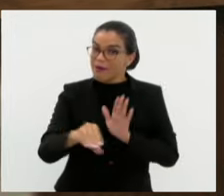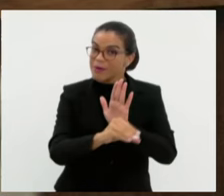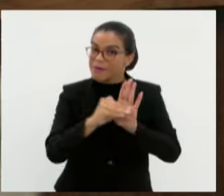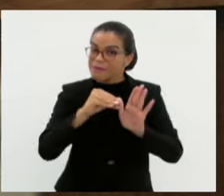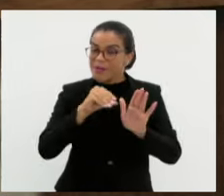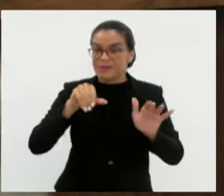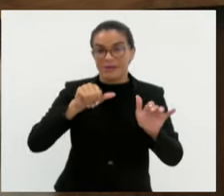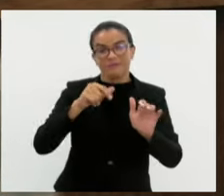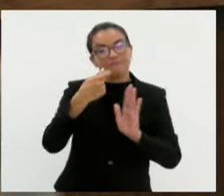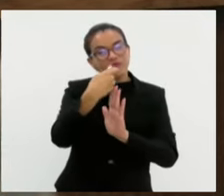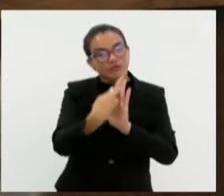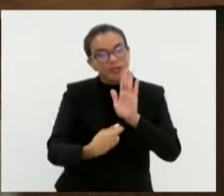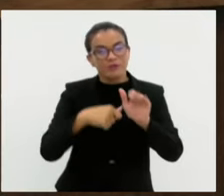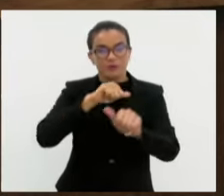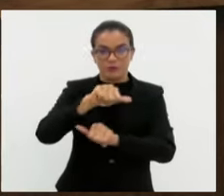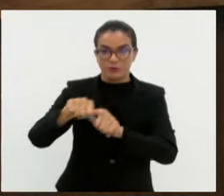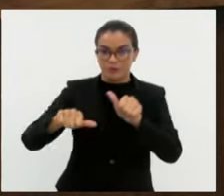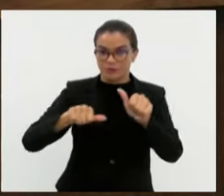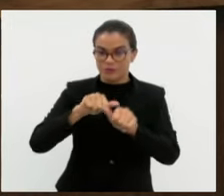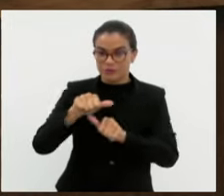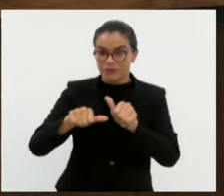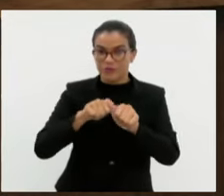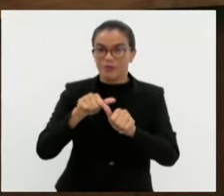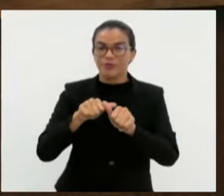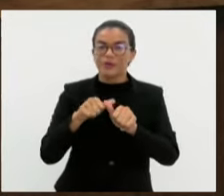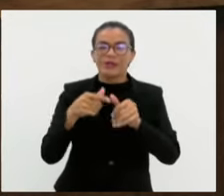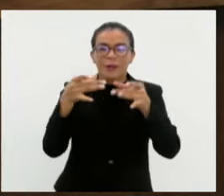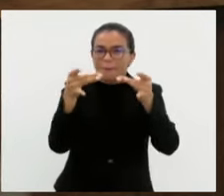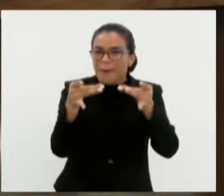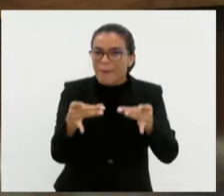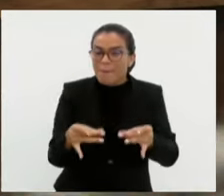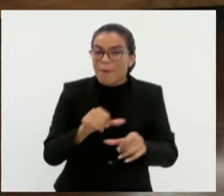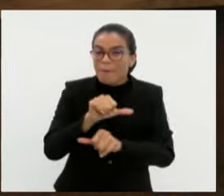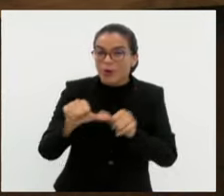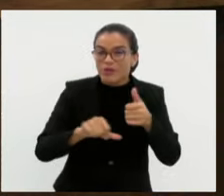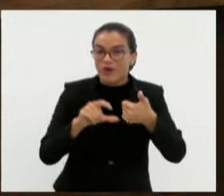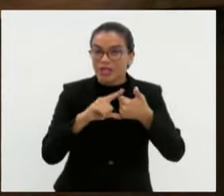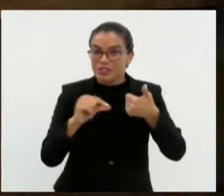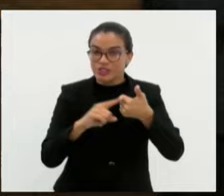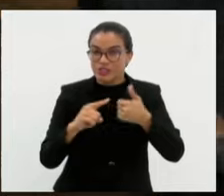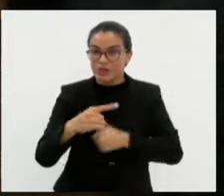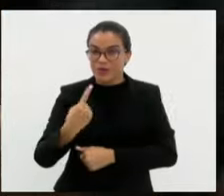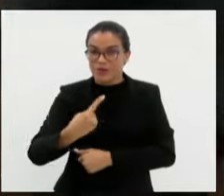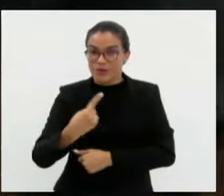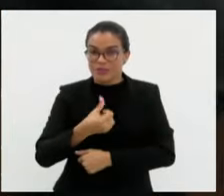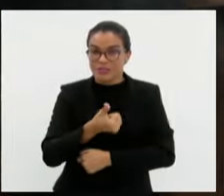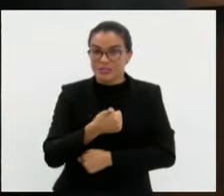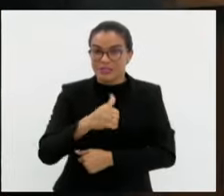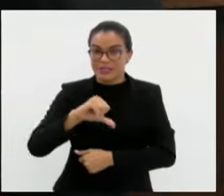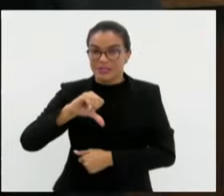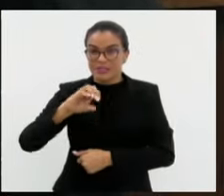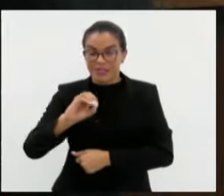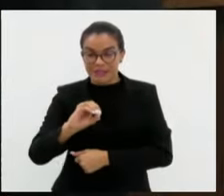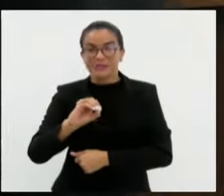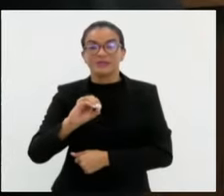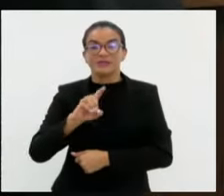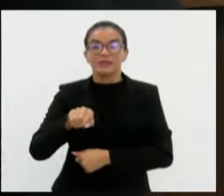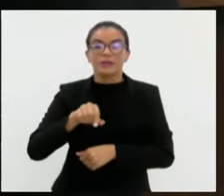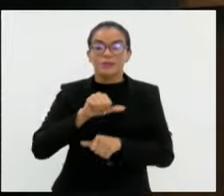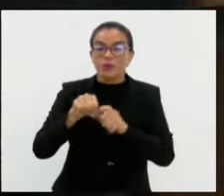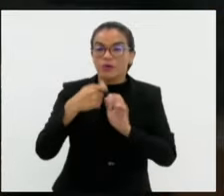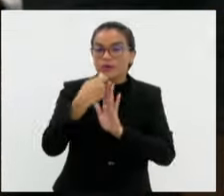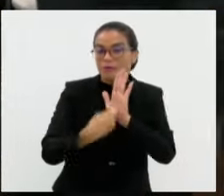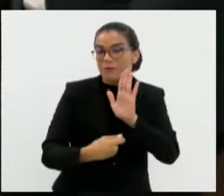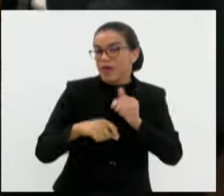modificativa que tem no seu inteiro teor. Modifica-se o artigo 1º do projeto de resolução 610/24, que passa a vigorar com a seguinte